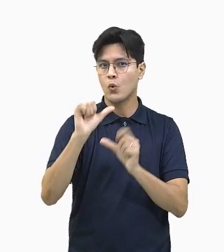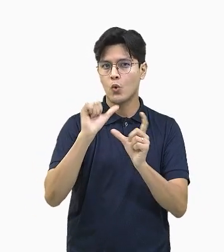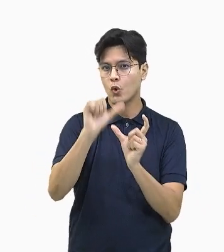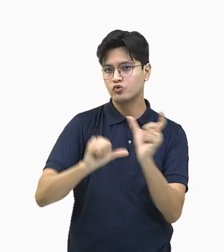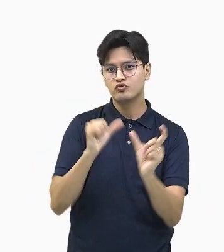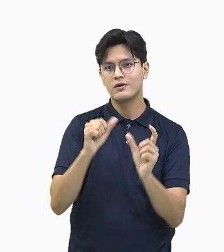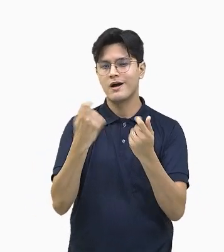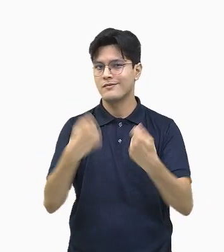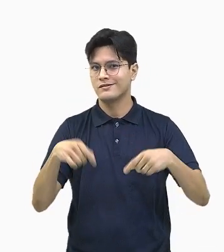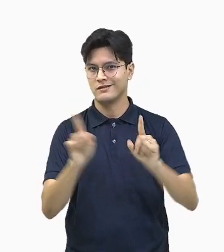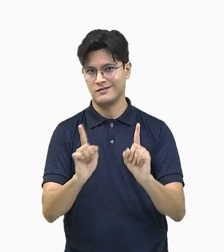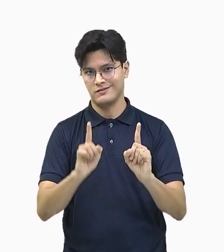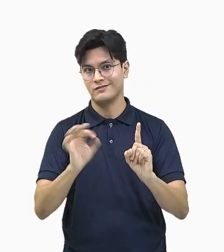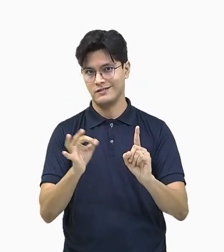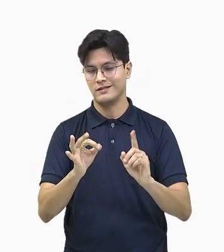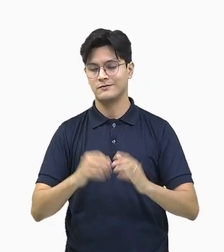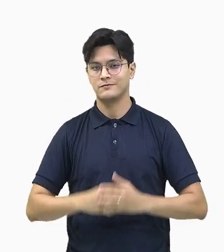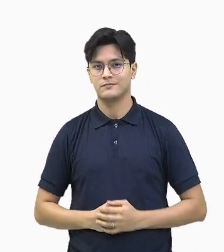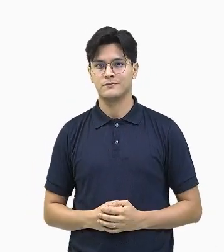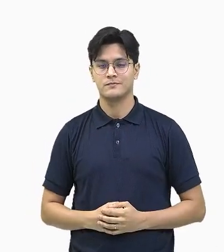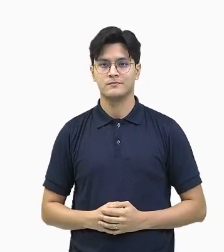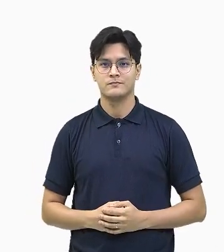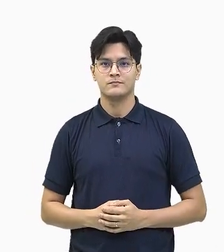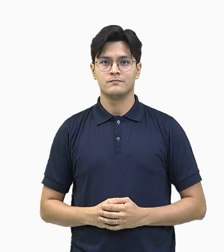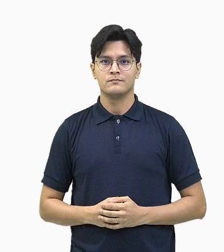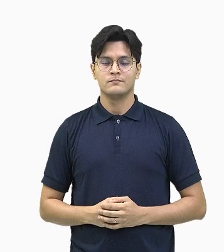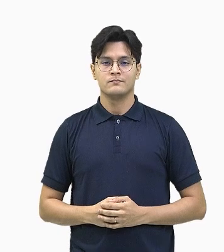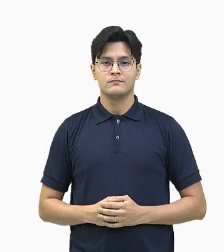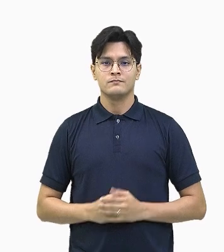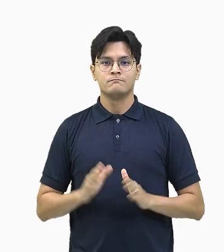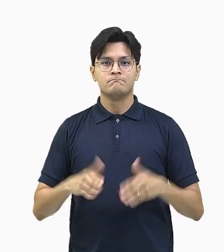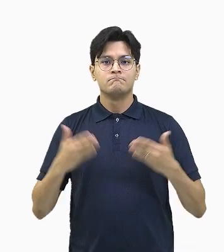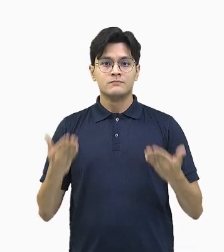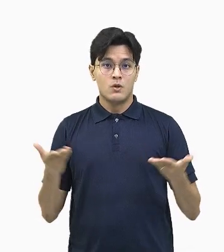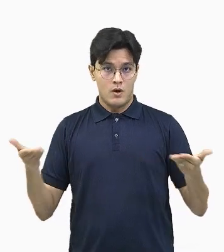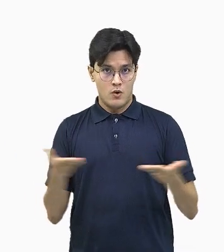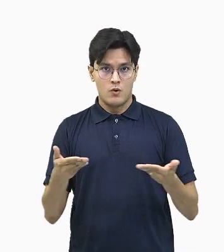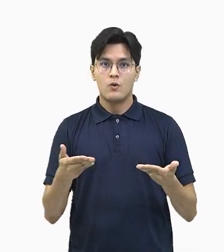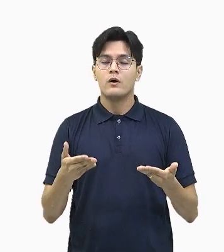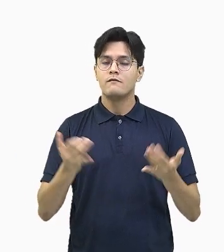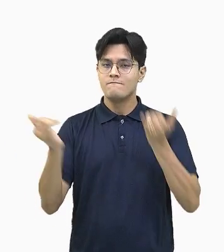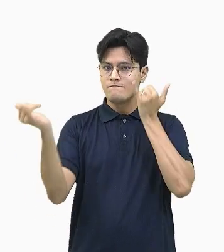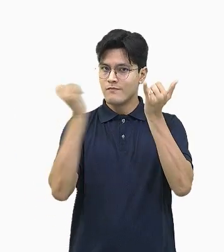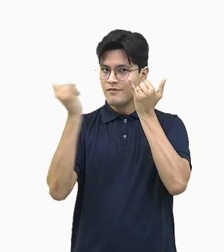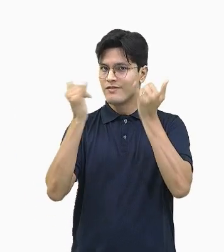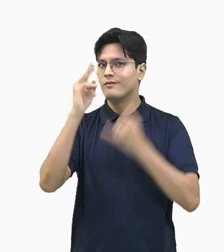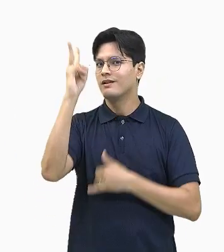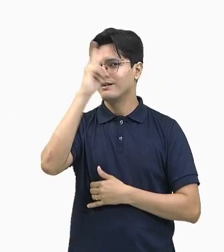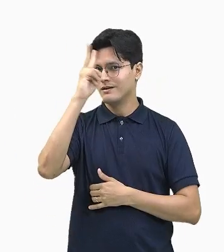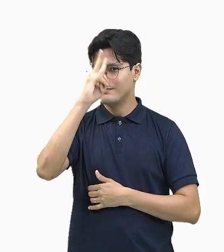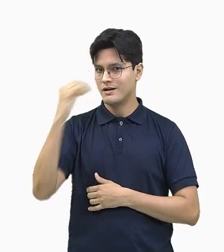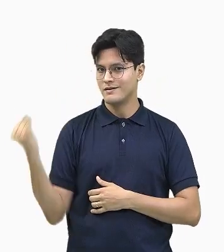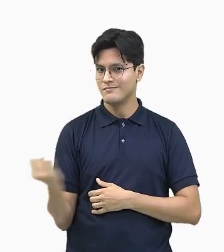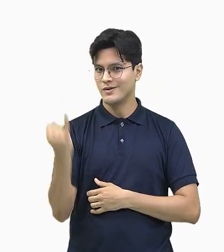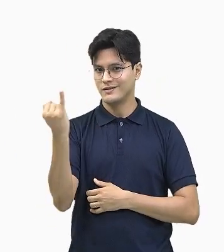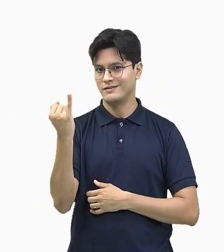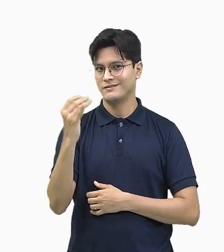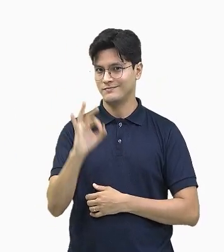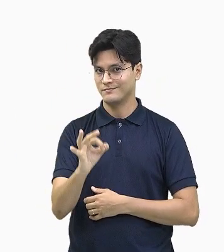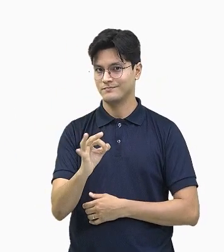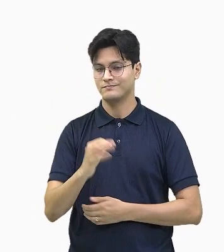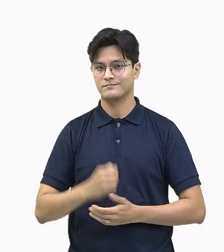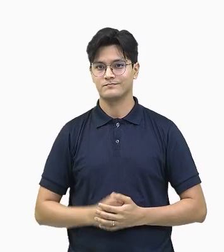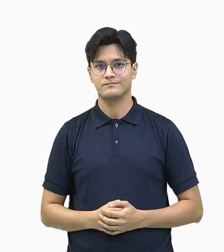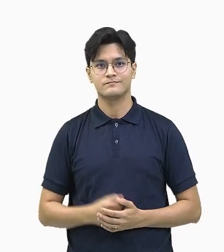na frase no passado. Ok? Então, olha só. Tem um lembrete para você aqui agora, para a gente não esquecer. Veja